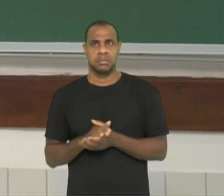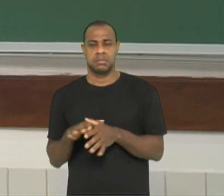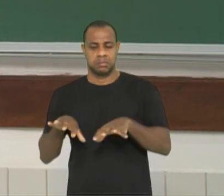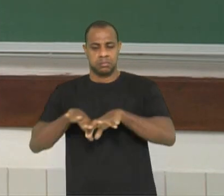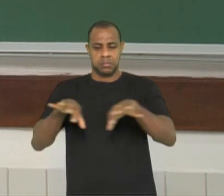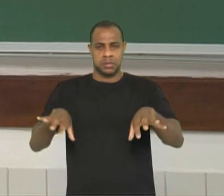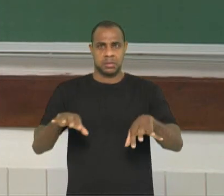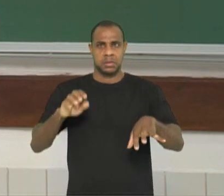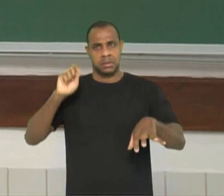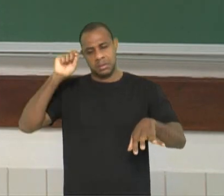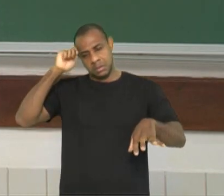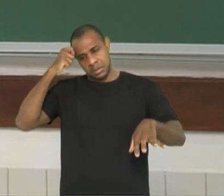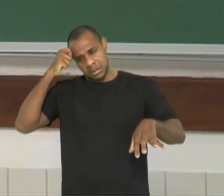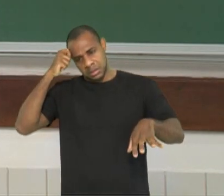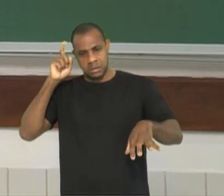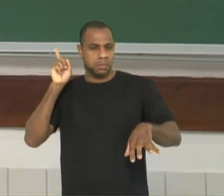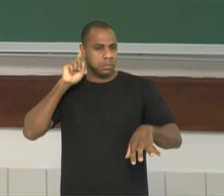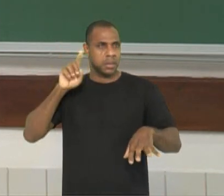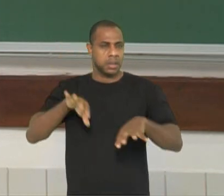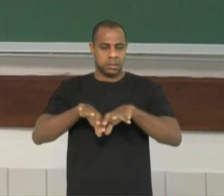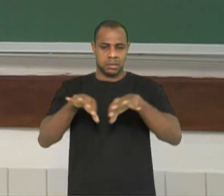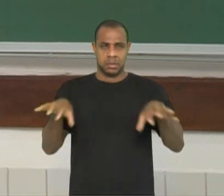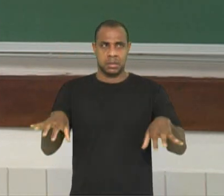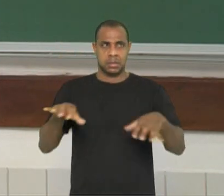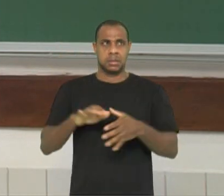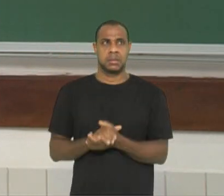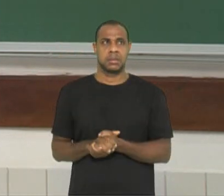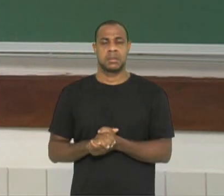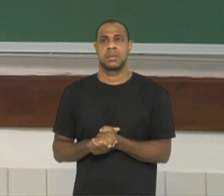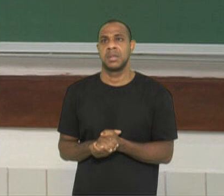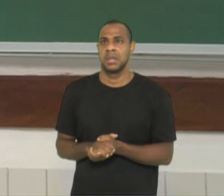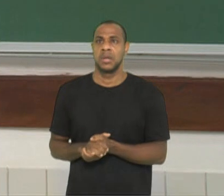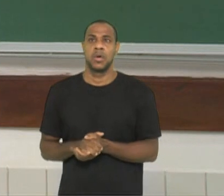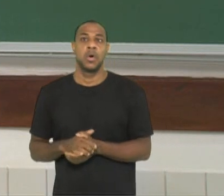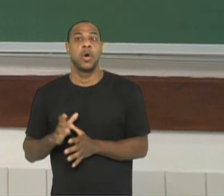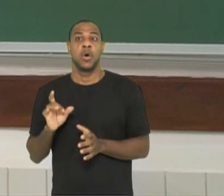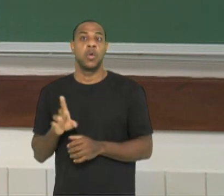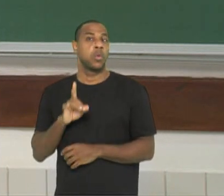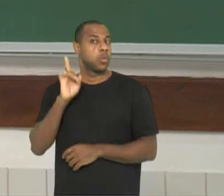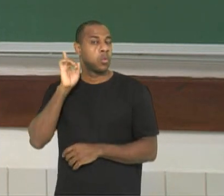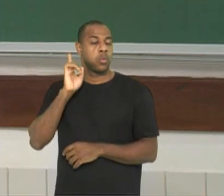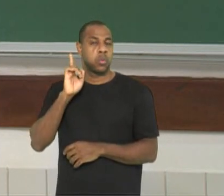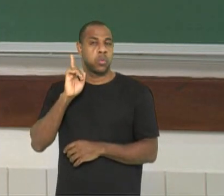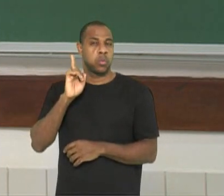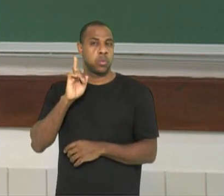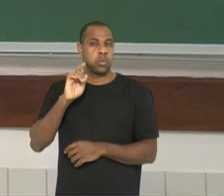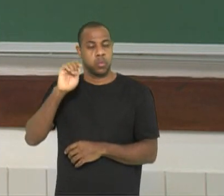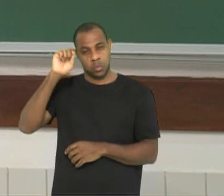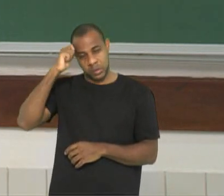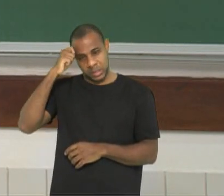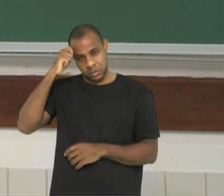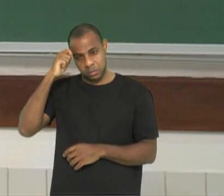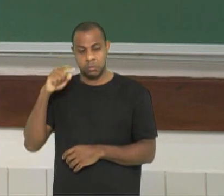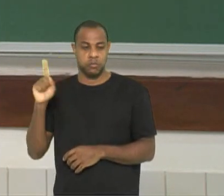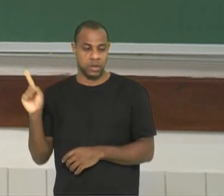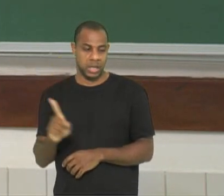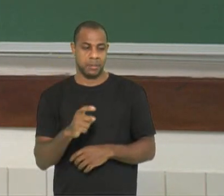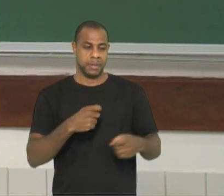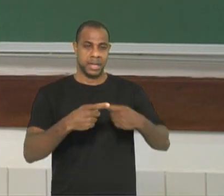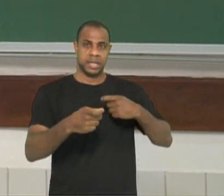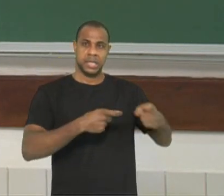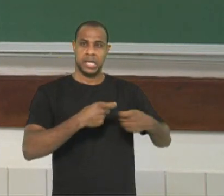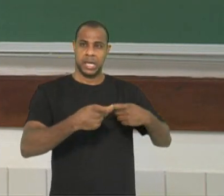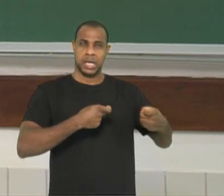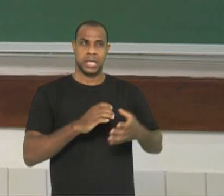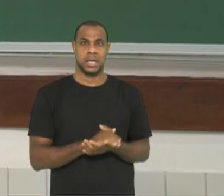segregação, mas durante a guerra o negro pôde ir lá lutar, perder seu sangue e sacrificar. Então, quer dizer, mudou algumas coisas, não existia